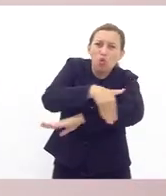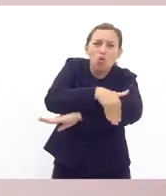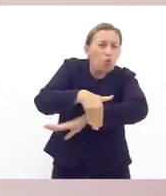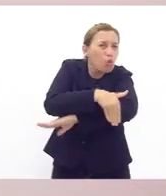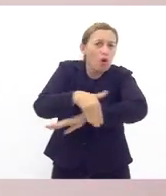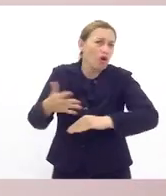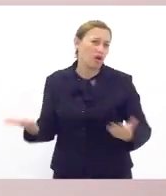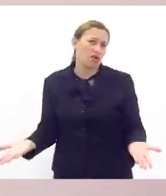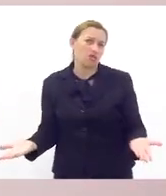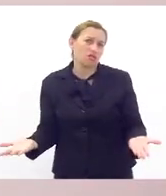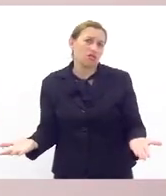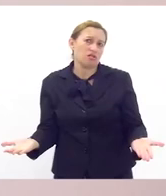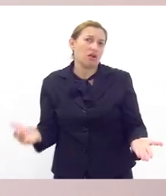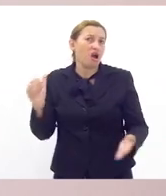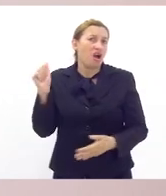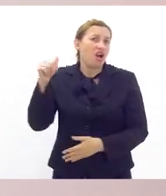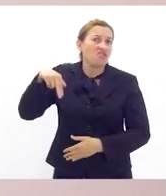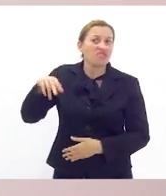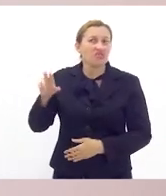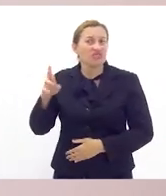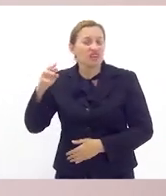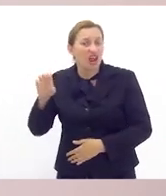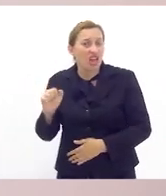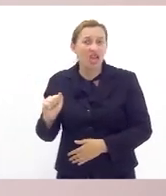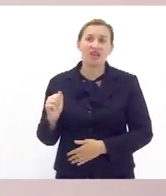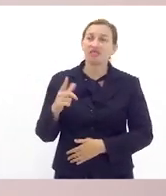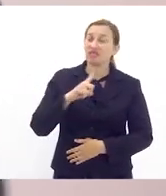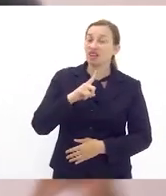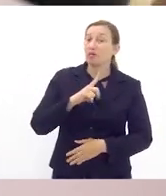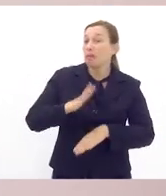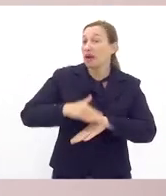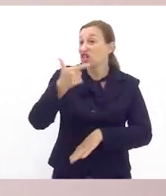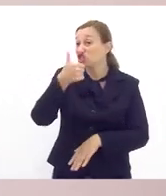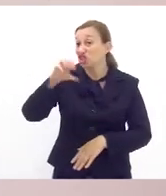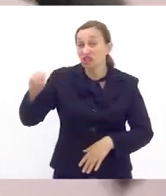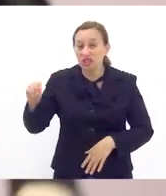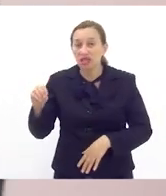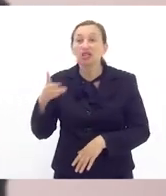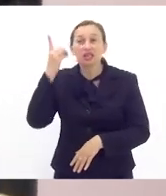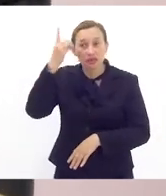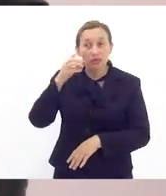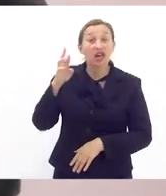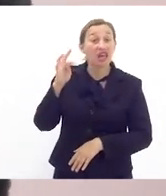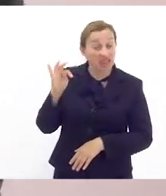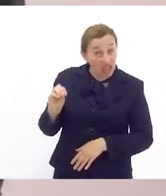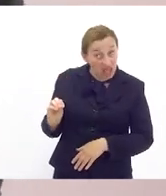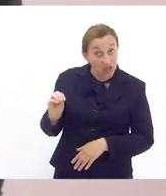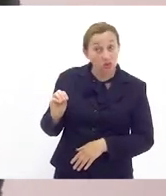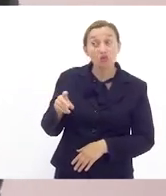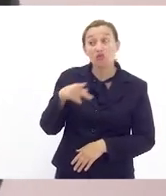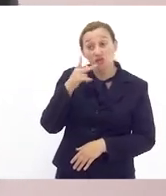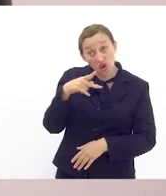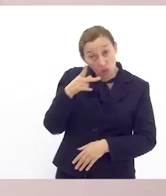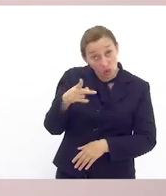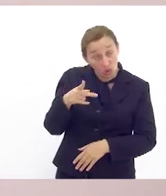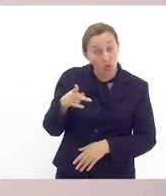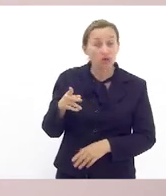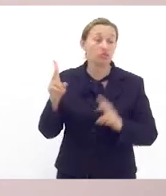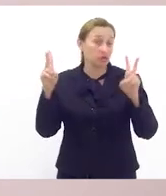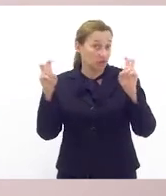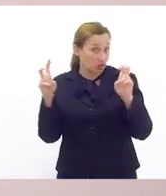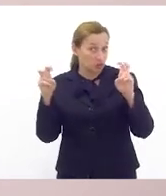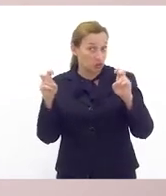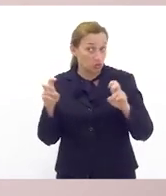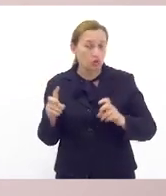Dona Andreia nós temos lá algo em torno de mais de 100 Deputado Renato Machado falou ainda agora sobre isso